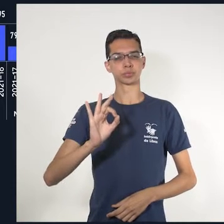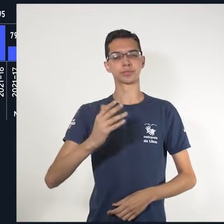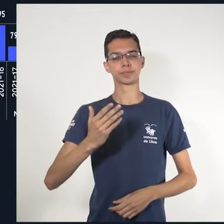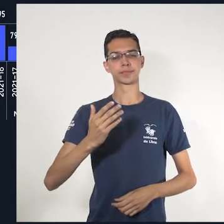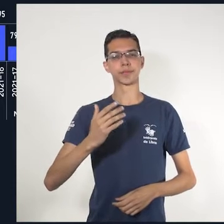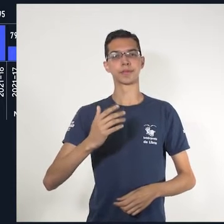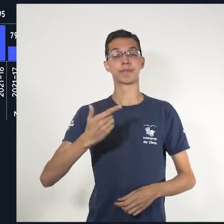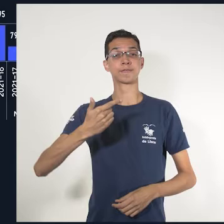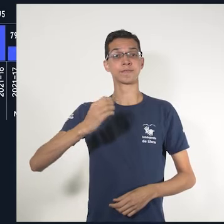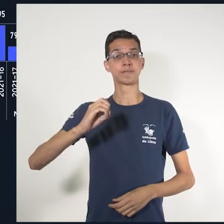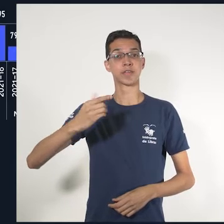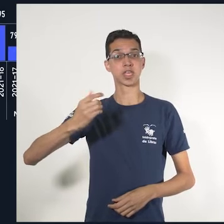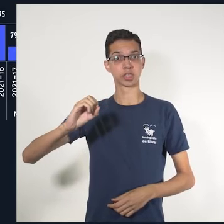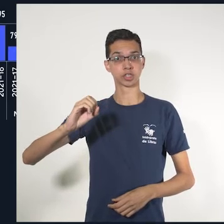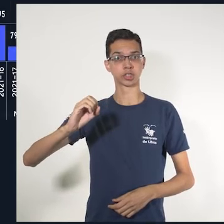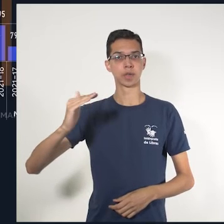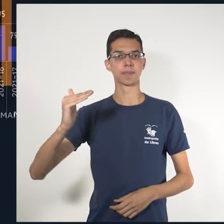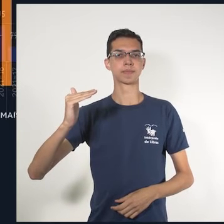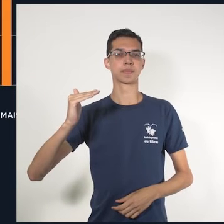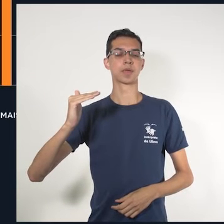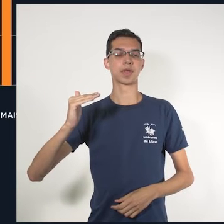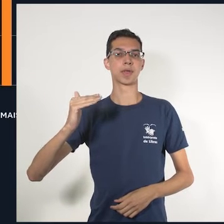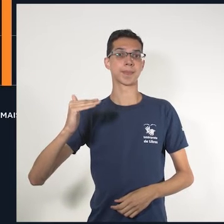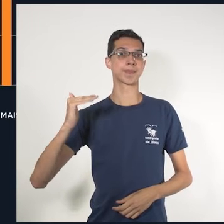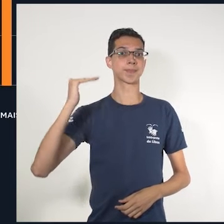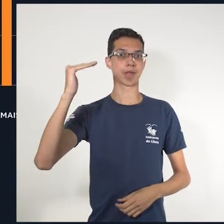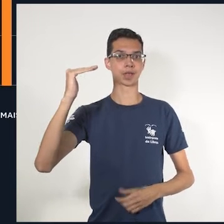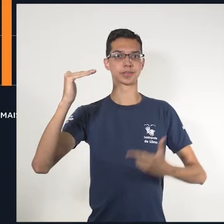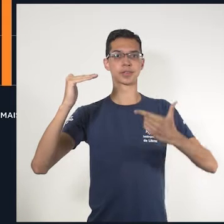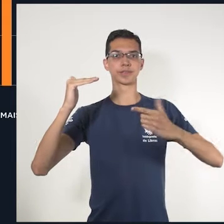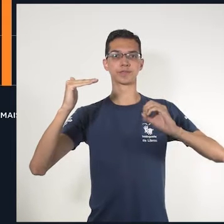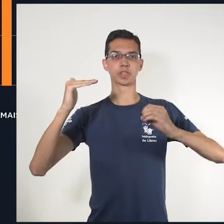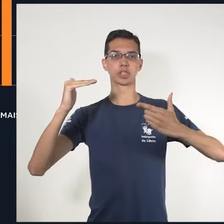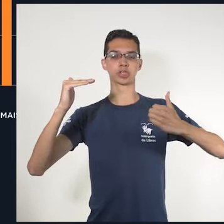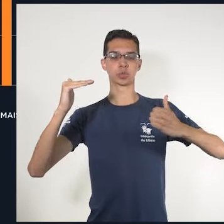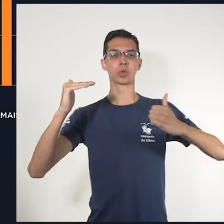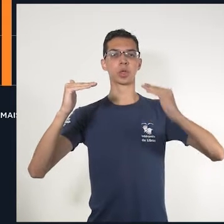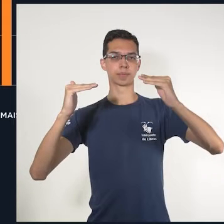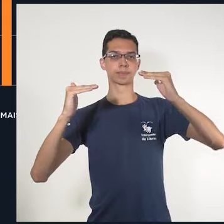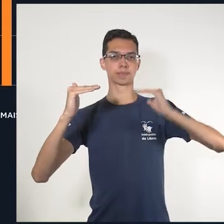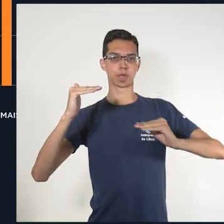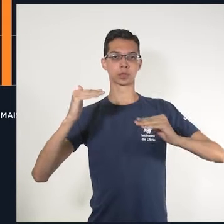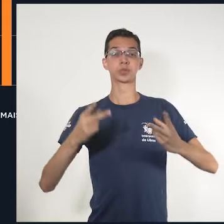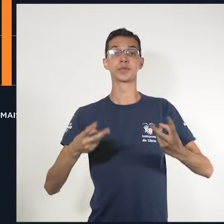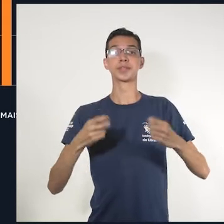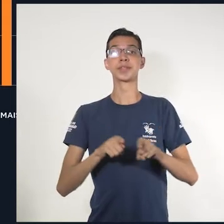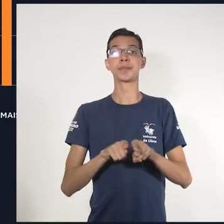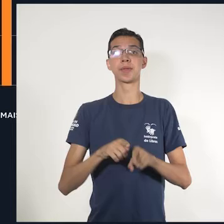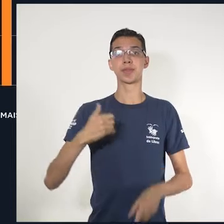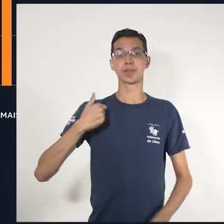isso. Aqui no próximo, a distribuição percentual de óbitos segundo a faixa etária. Então, a